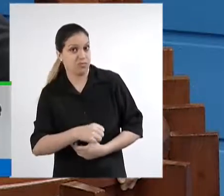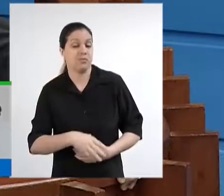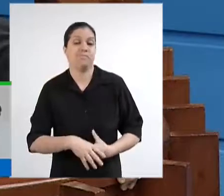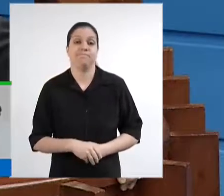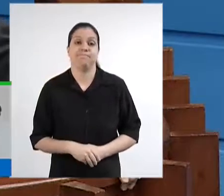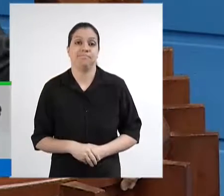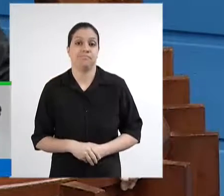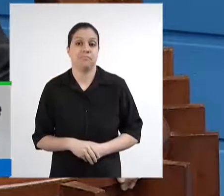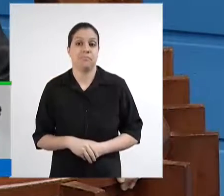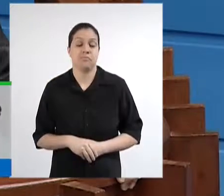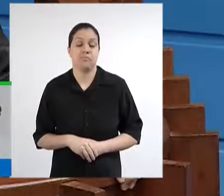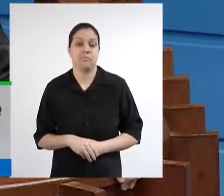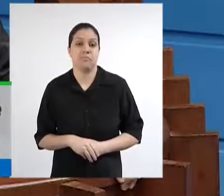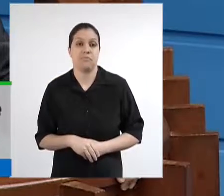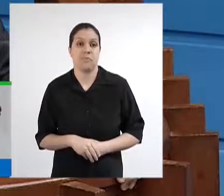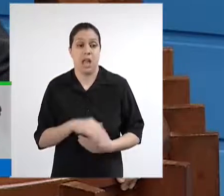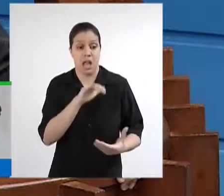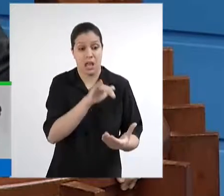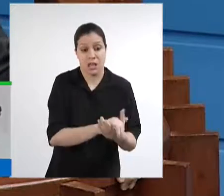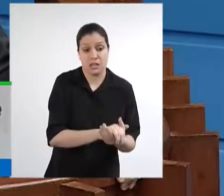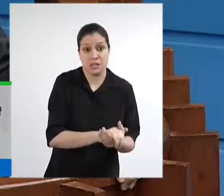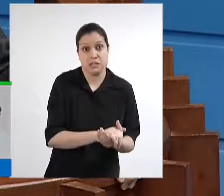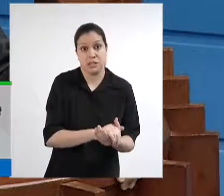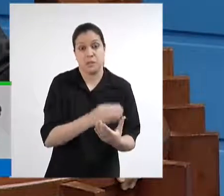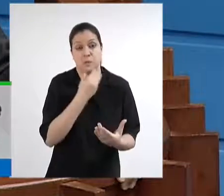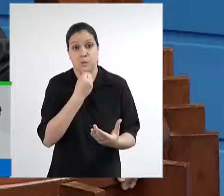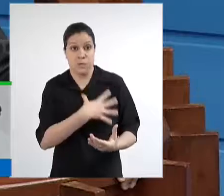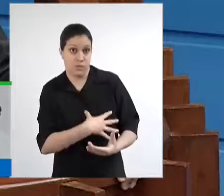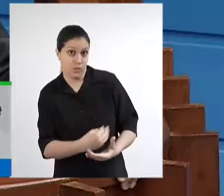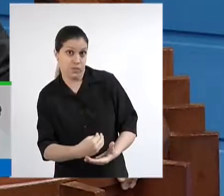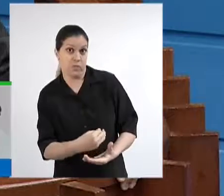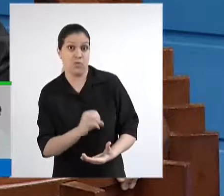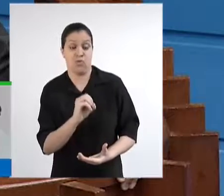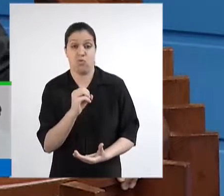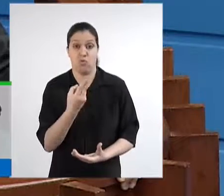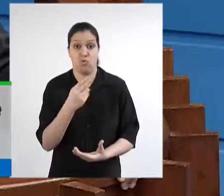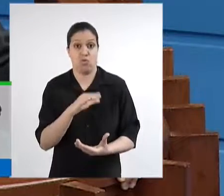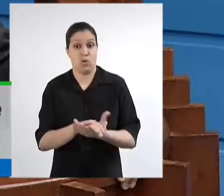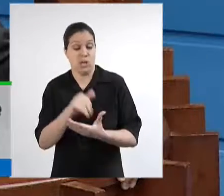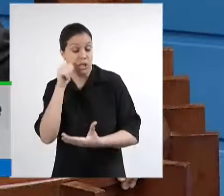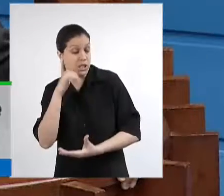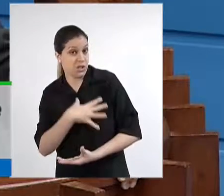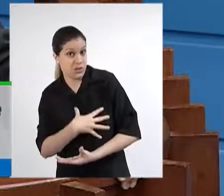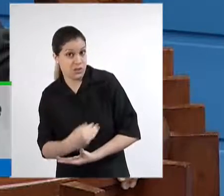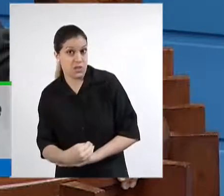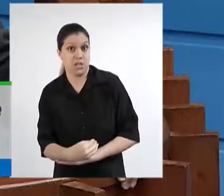é uma nora, é um genro, é um irmão.